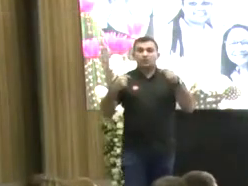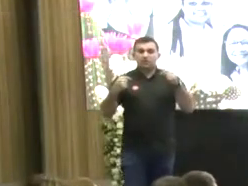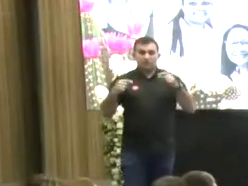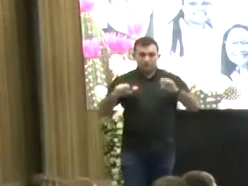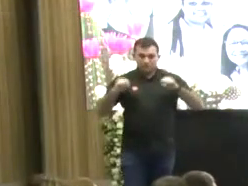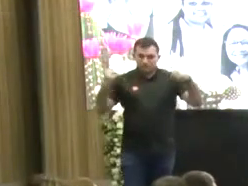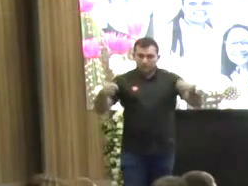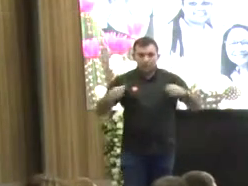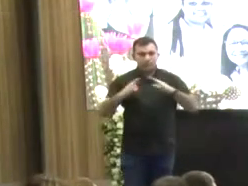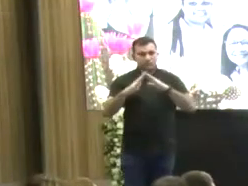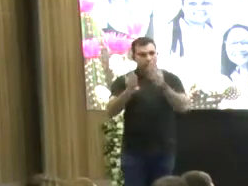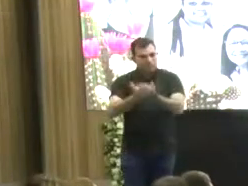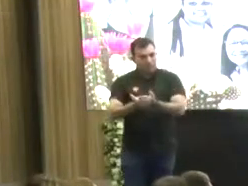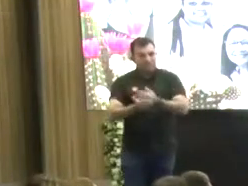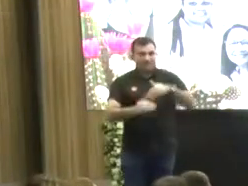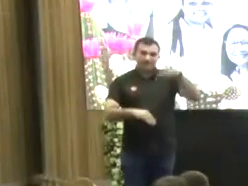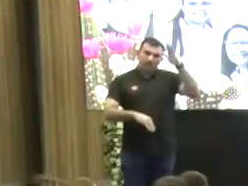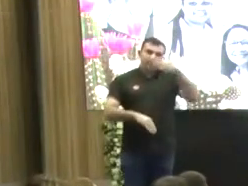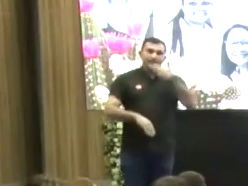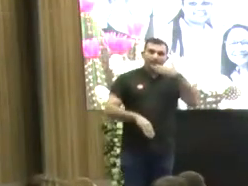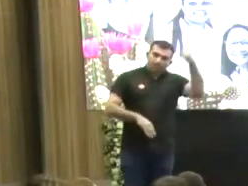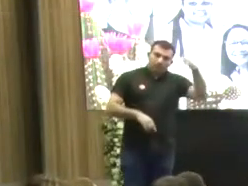melhor, dedicarmos-nos,